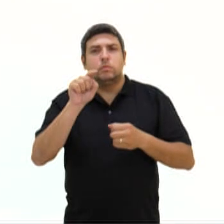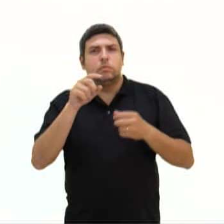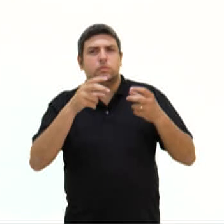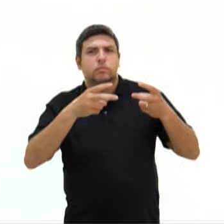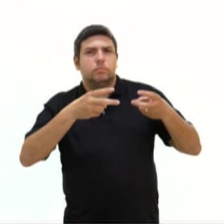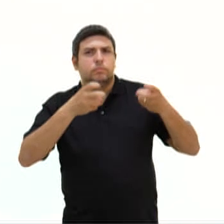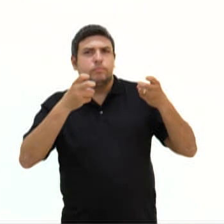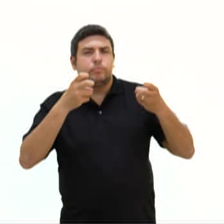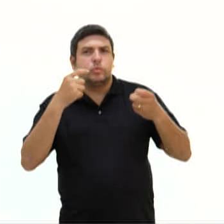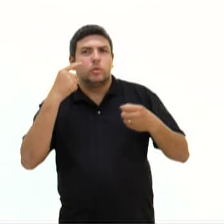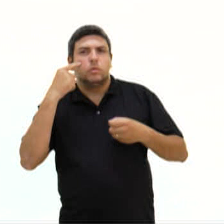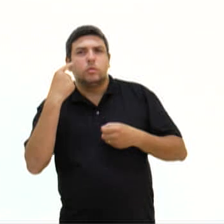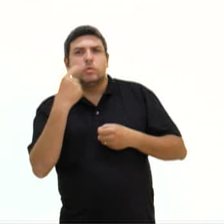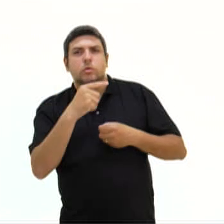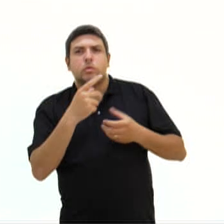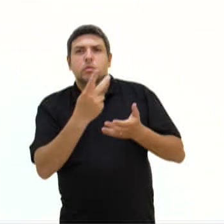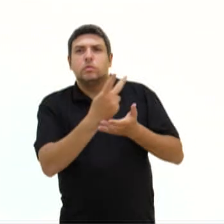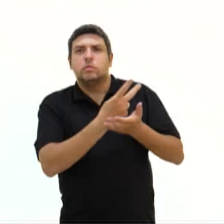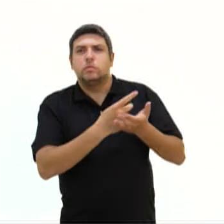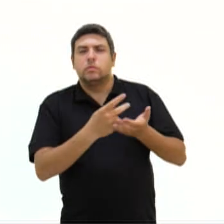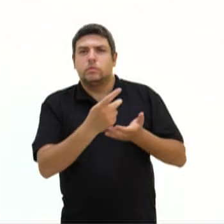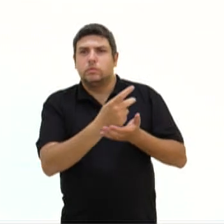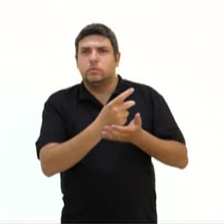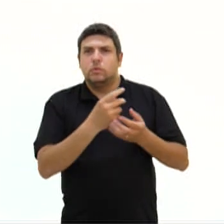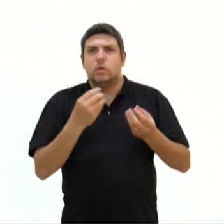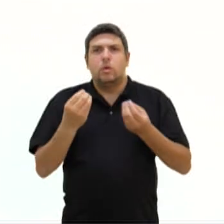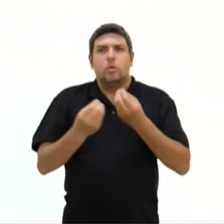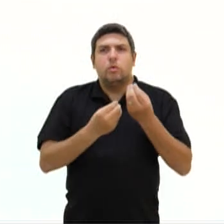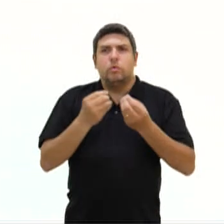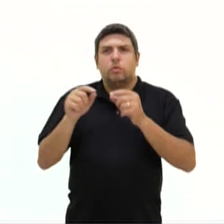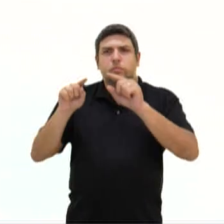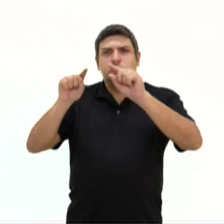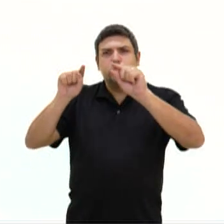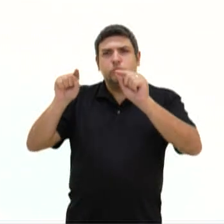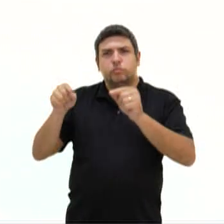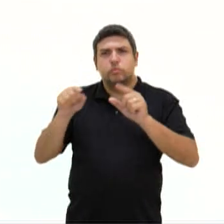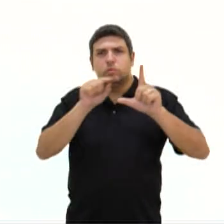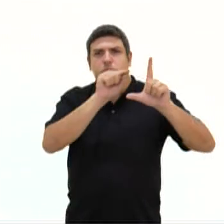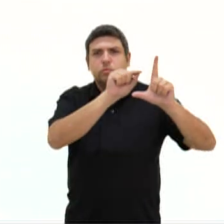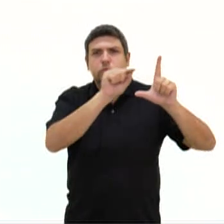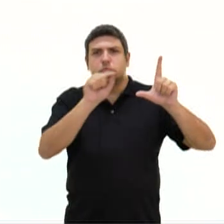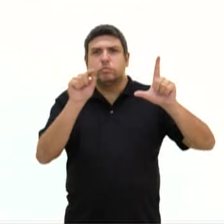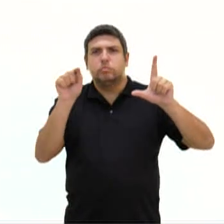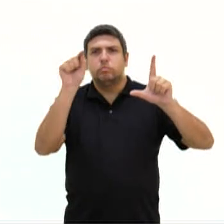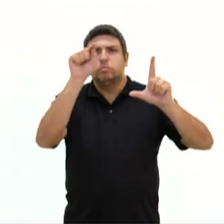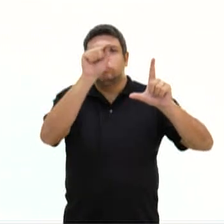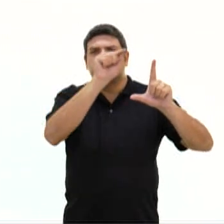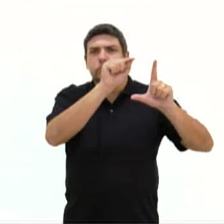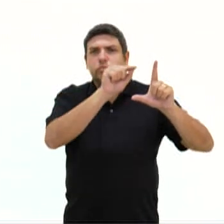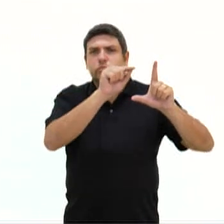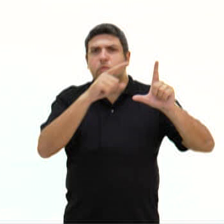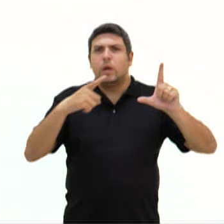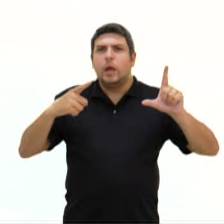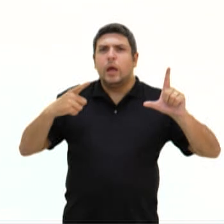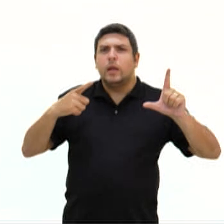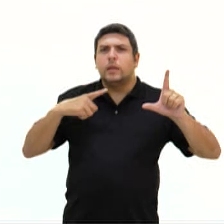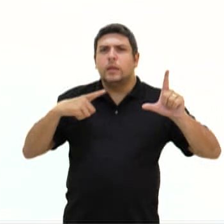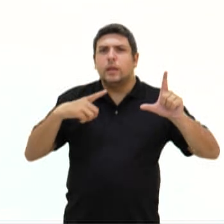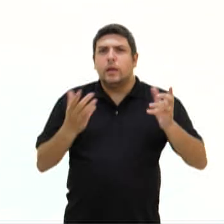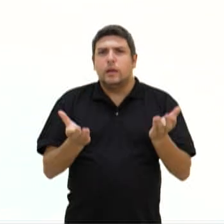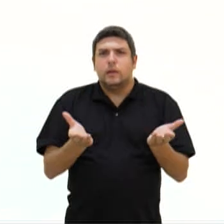figura a partir das coordenadas e identifique se a figura formada possui eixo de